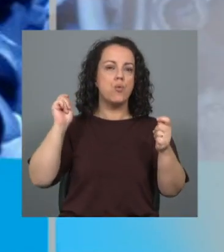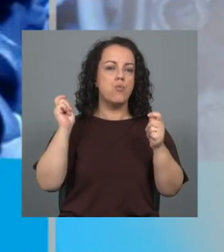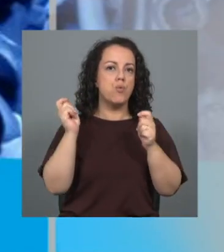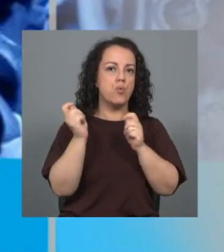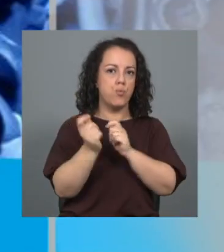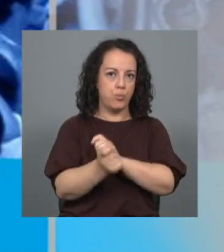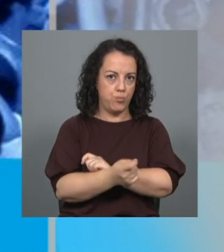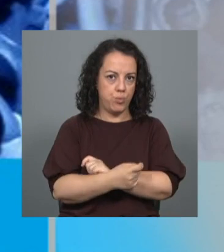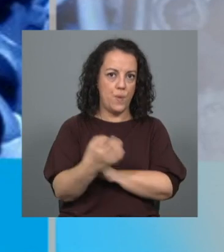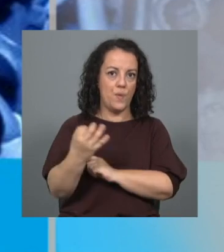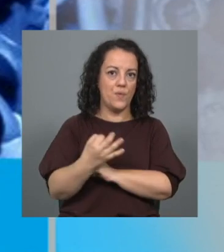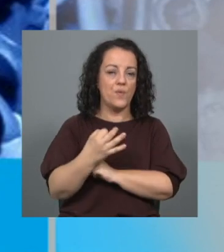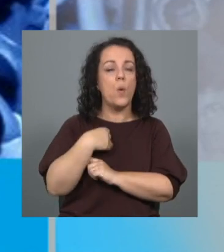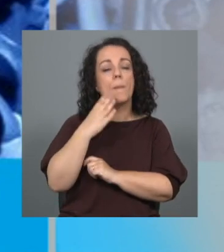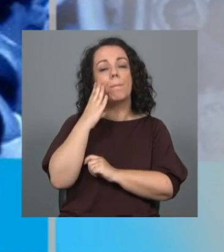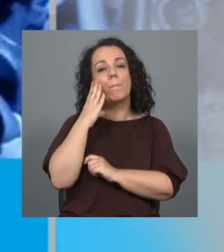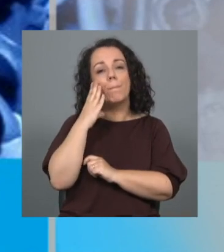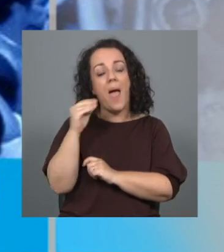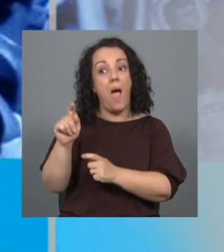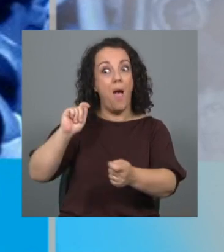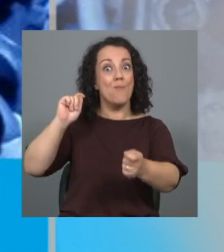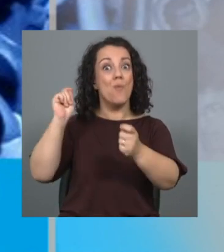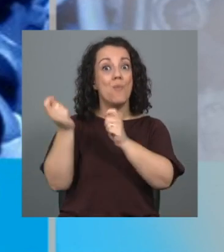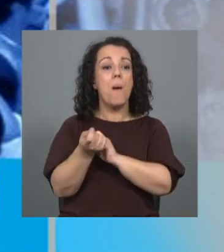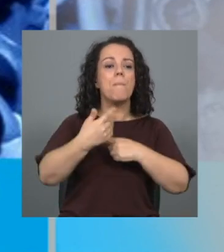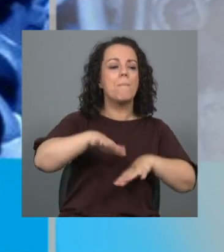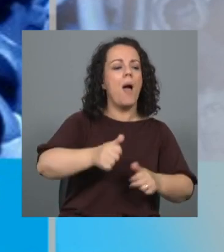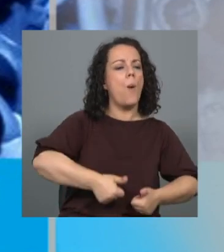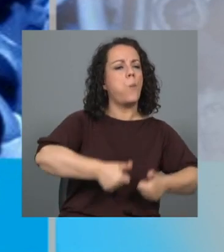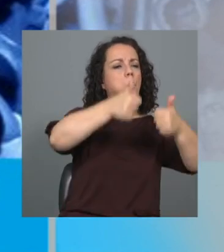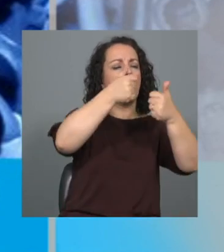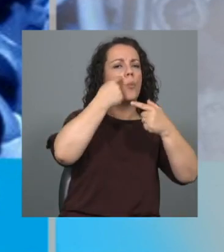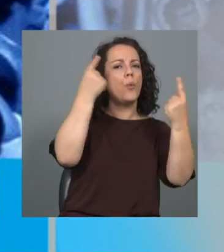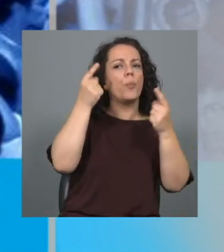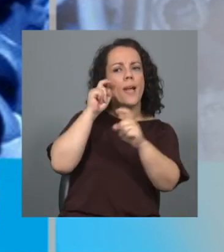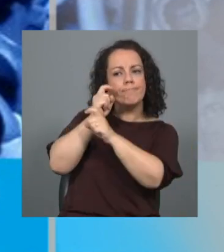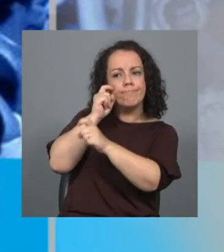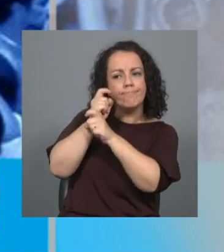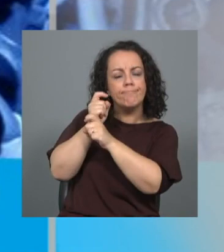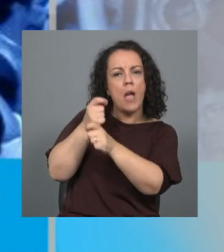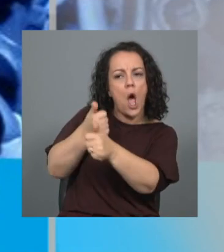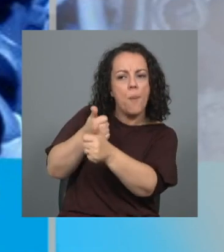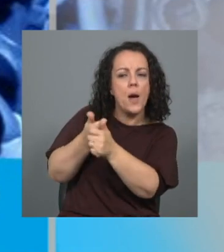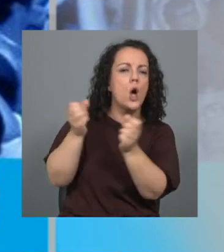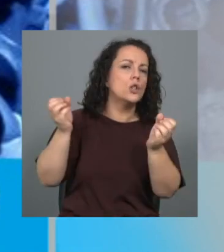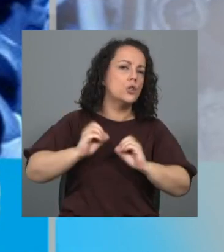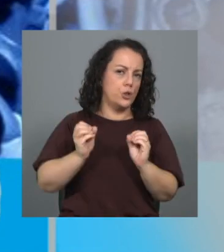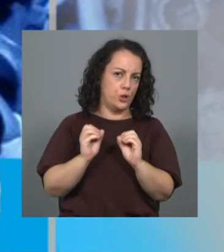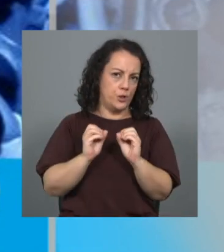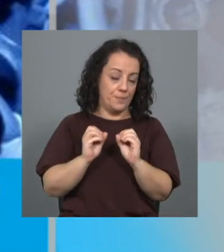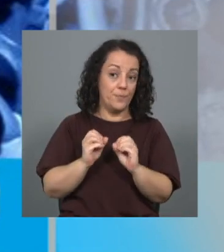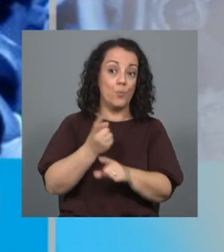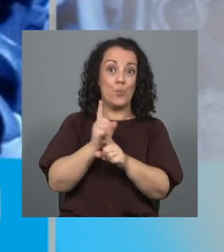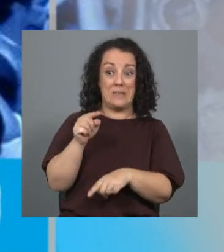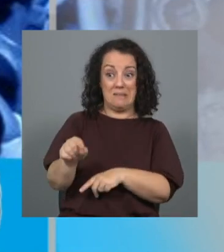terá sido devidamente acompanhada pelas autoridades públicas. Essa mudança